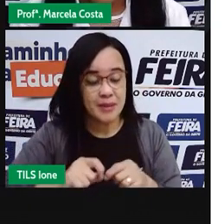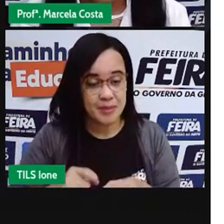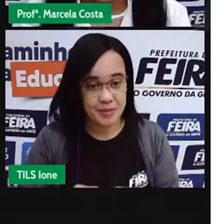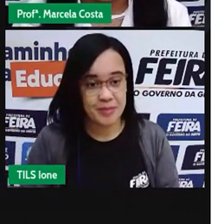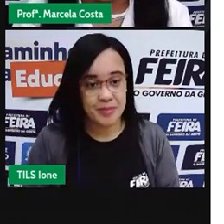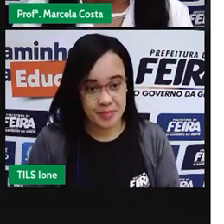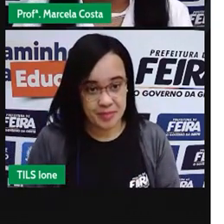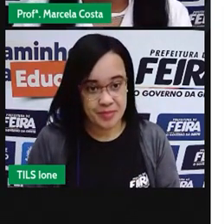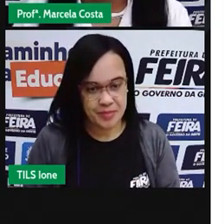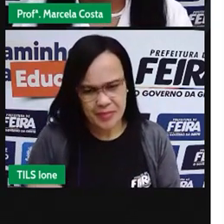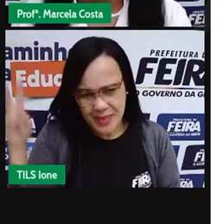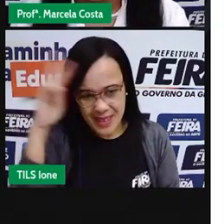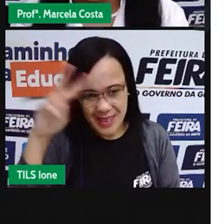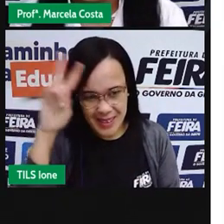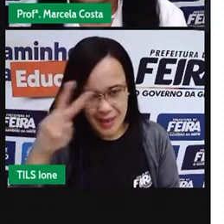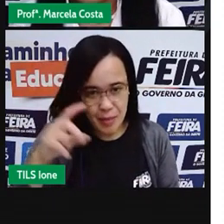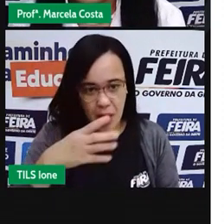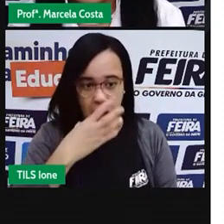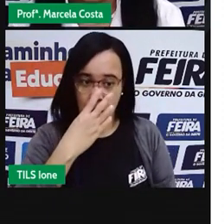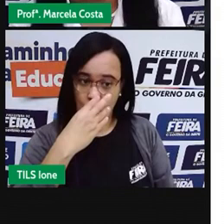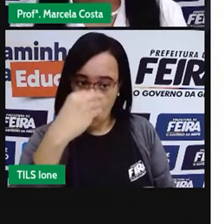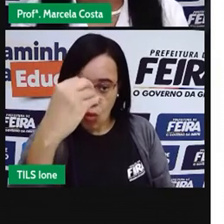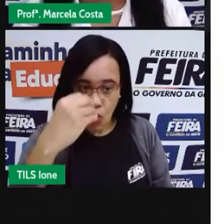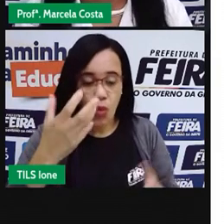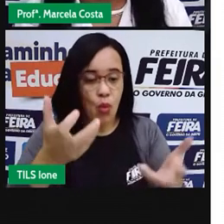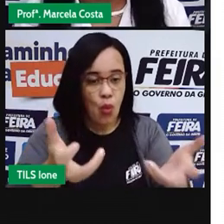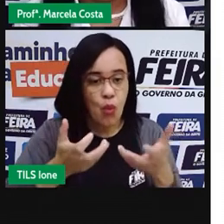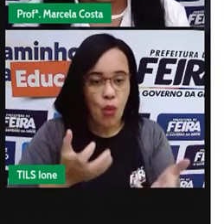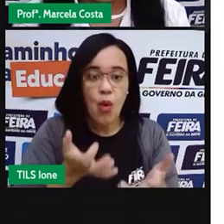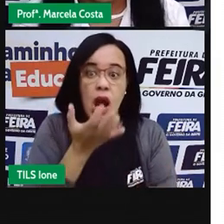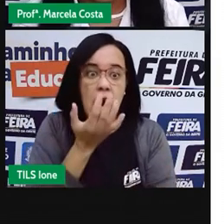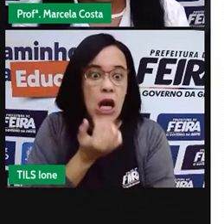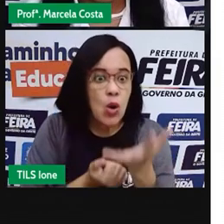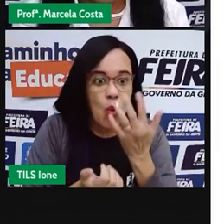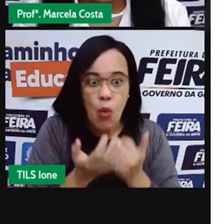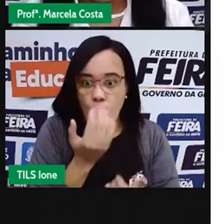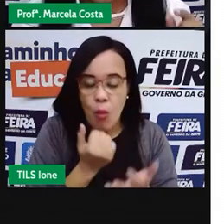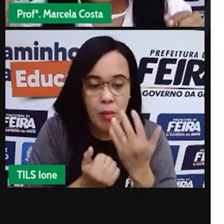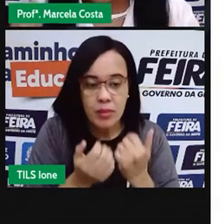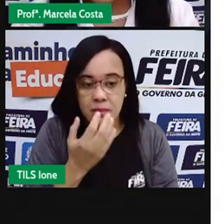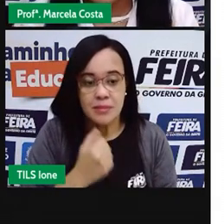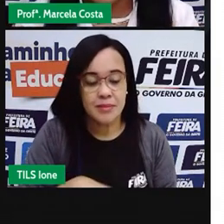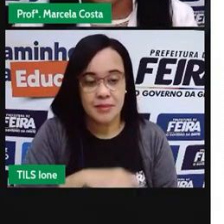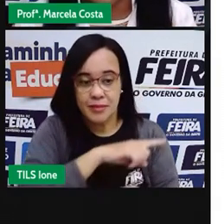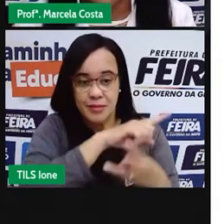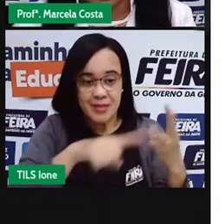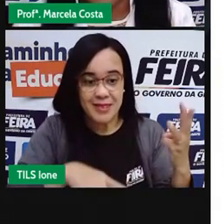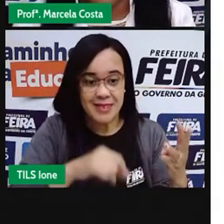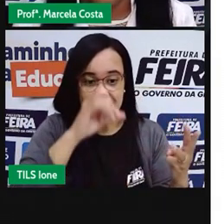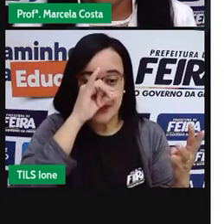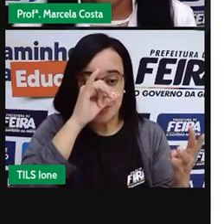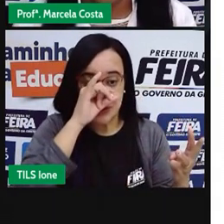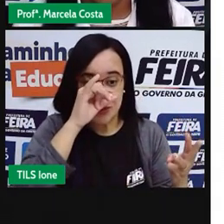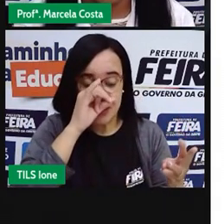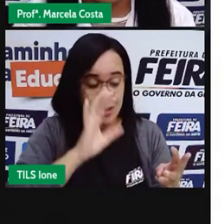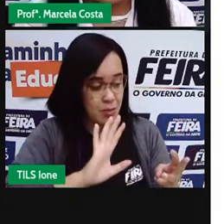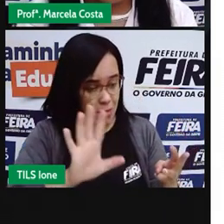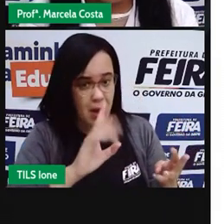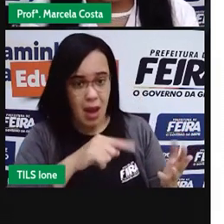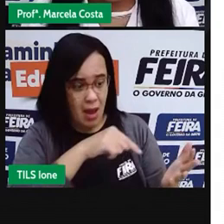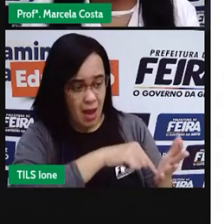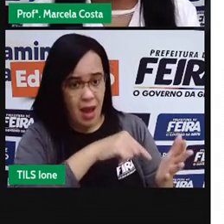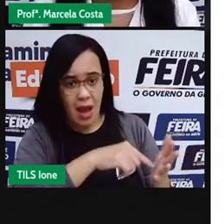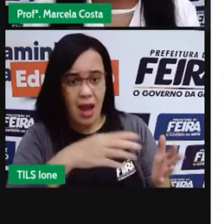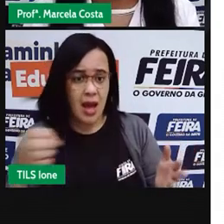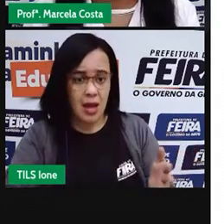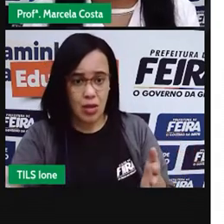comer os Três Porquinhos, tentando derrubar as casas dele, soprando. Mas nessa releitura, o lobo conta a